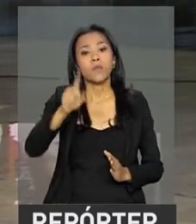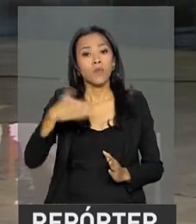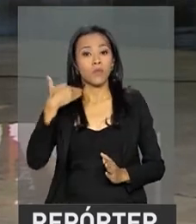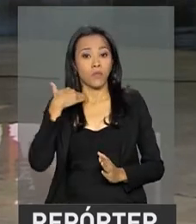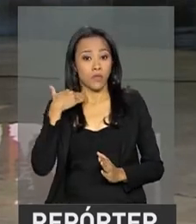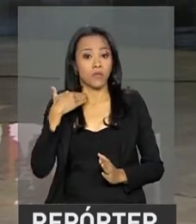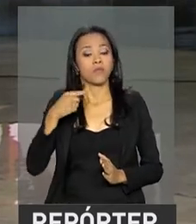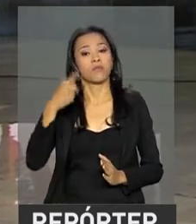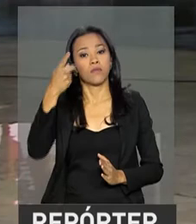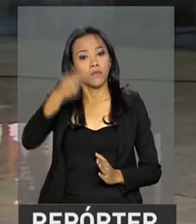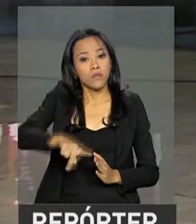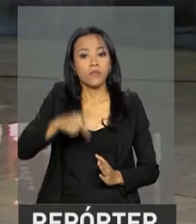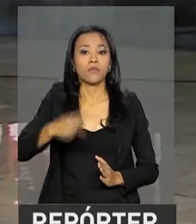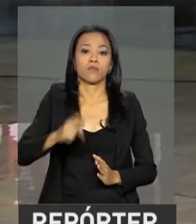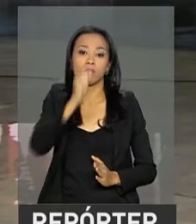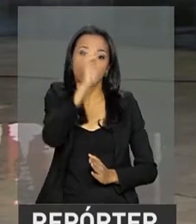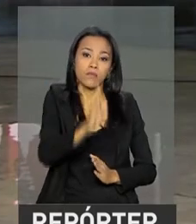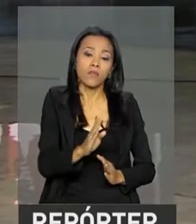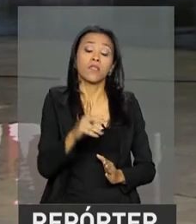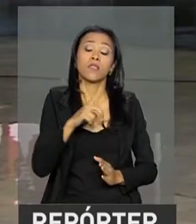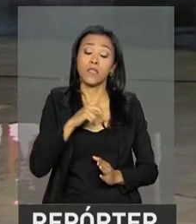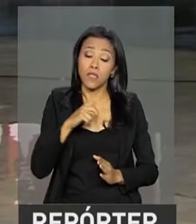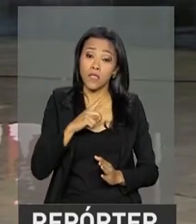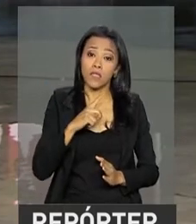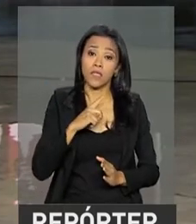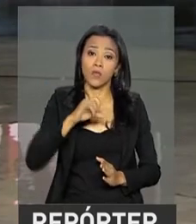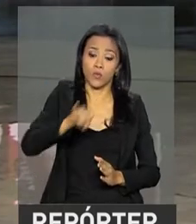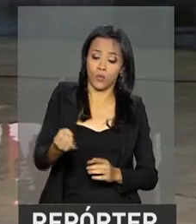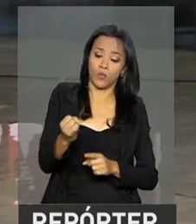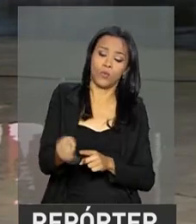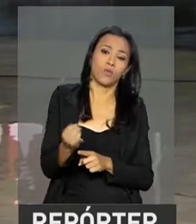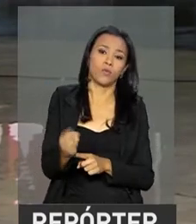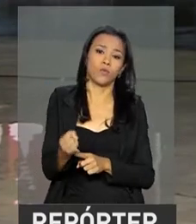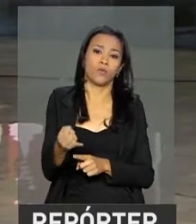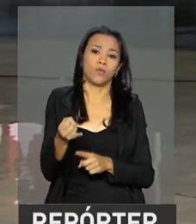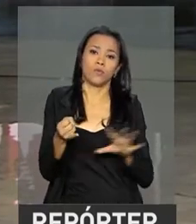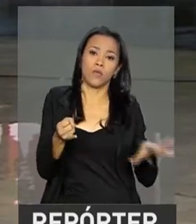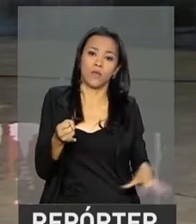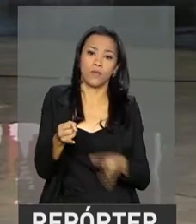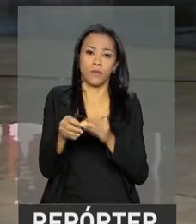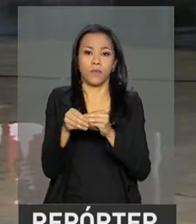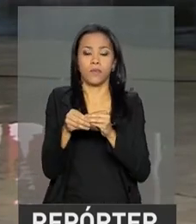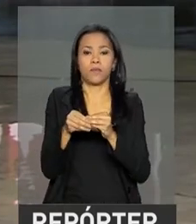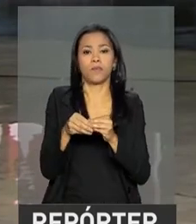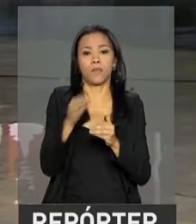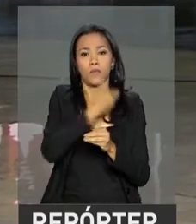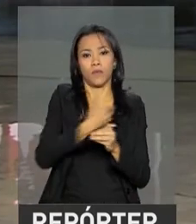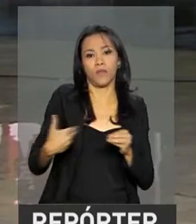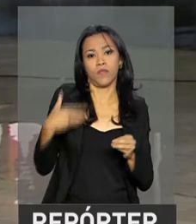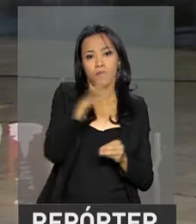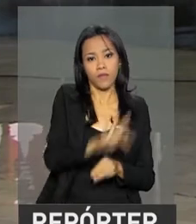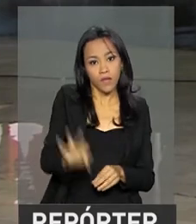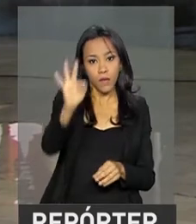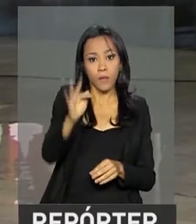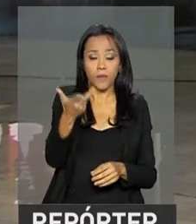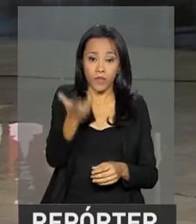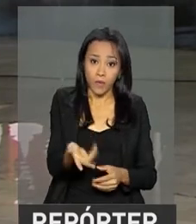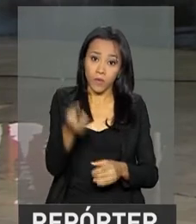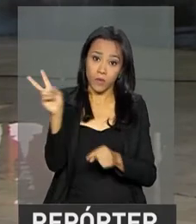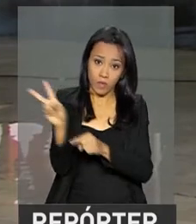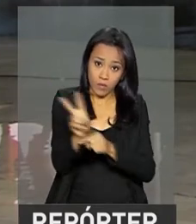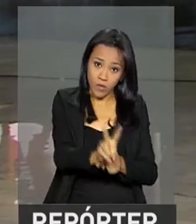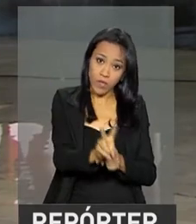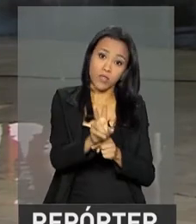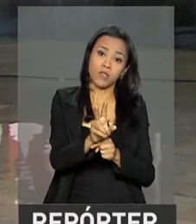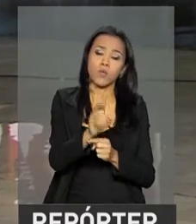bancos oficiais e terão os juros subsidiados pelo governo federal. Os empréstimos terão encargos